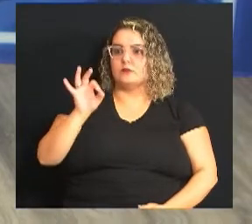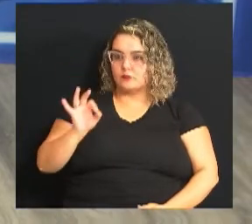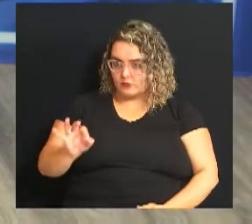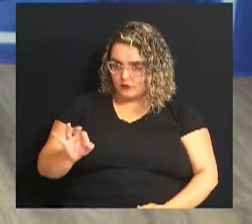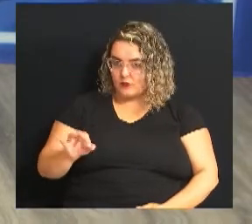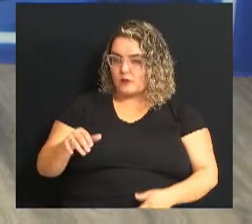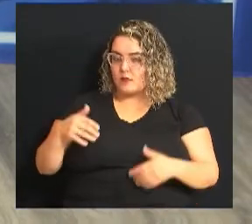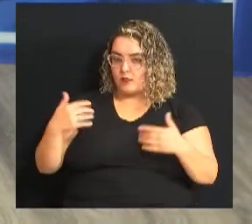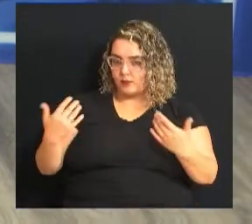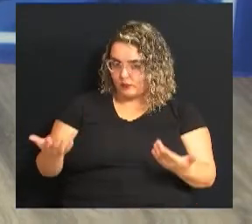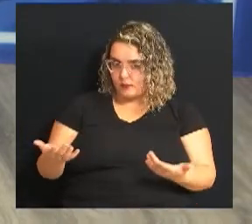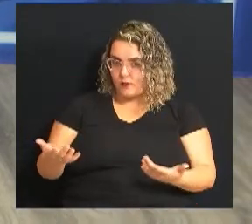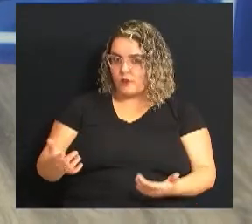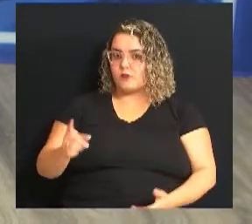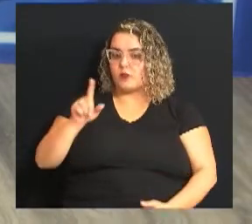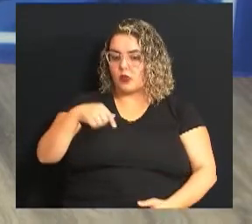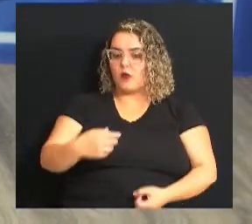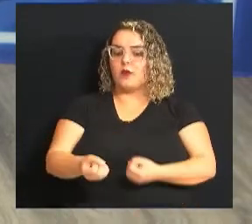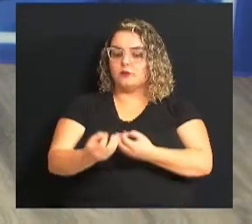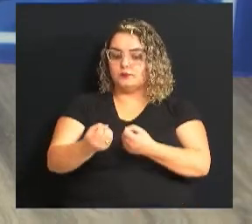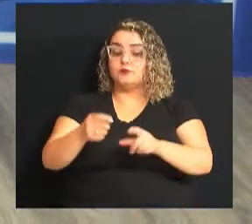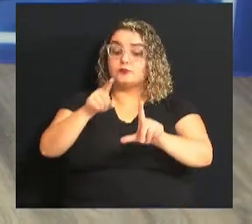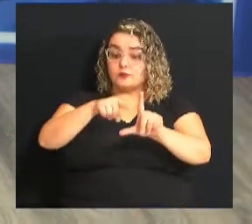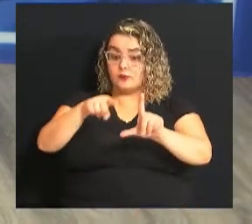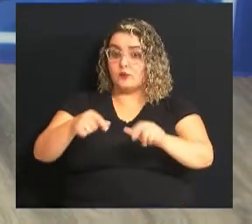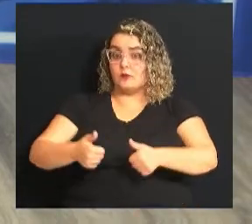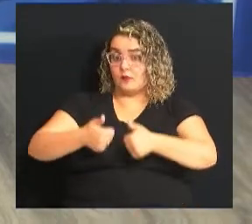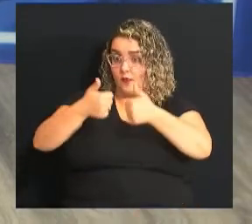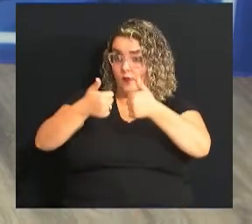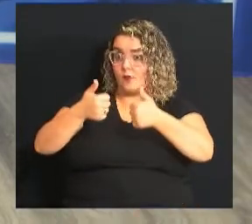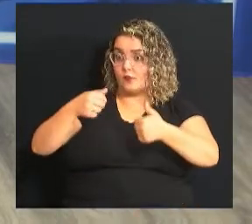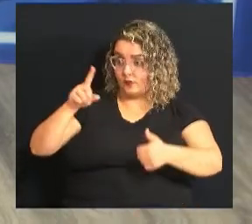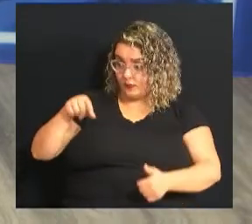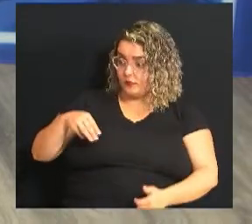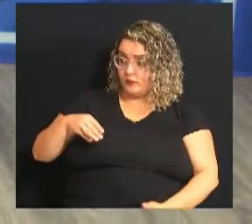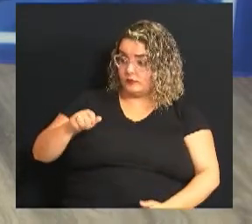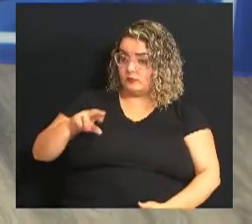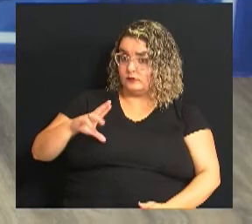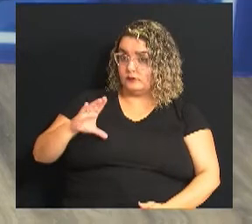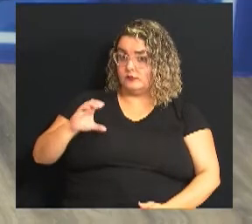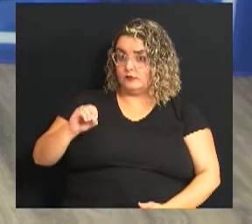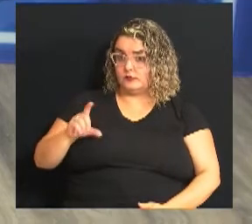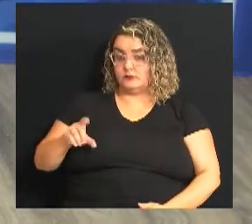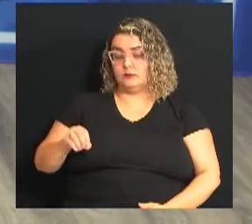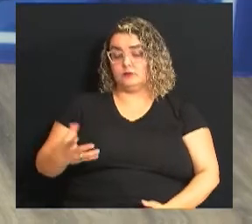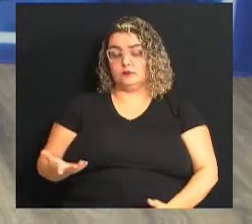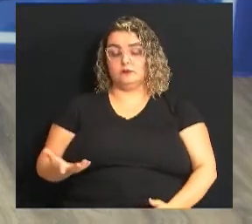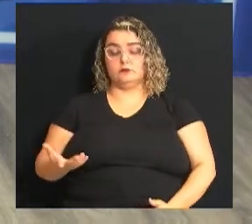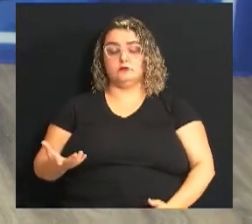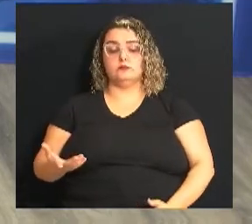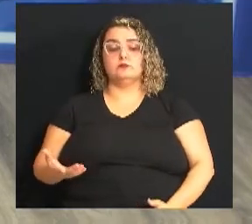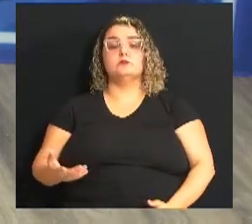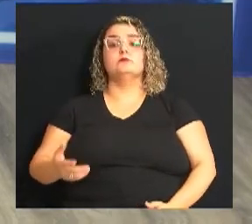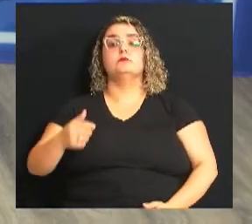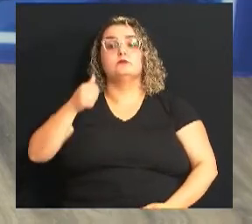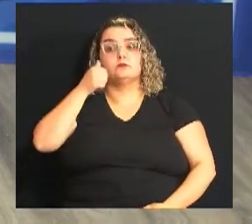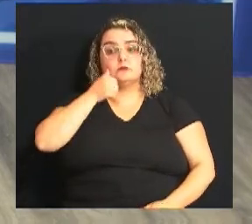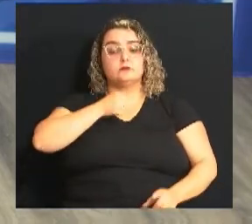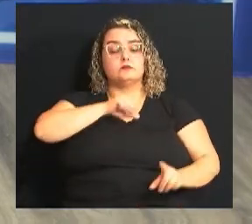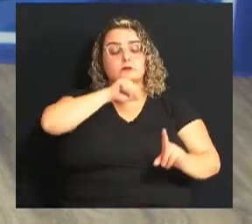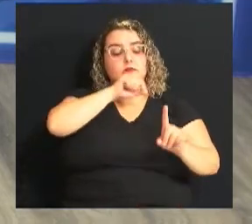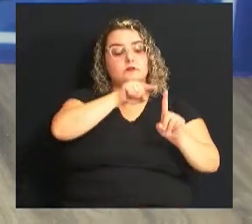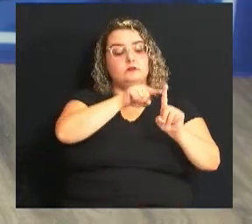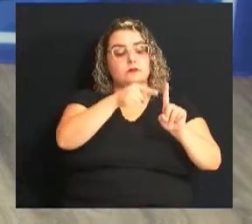Então, é um dado, é uma estatística muito positiva, né, Marcelo? A vacinação na mãe, o bebê também, ele já começa com